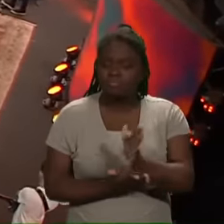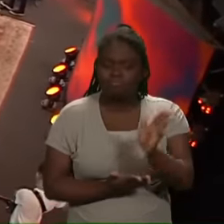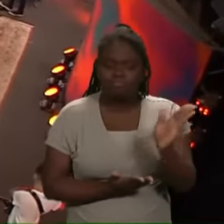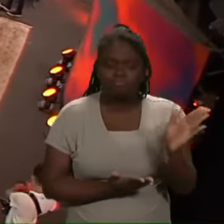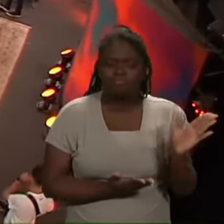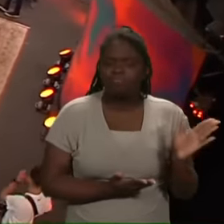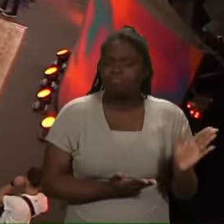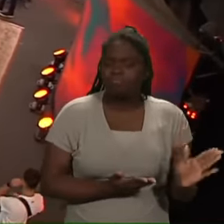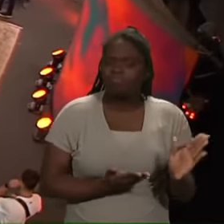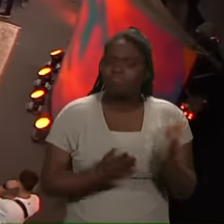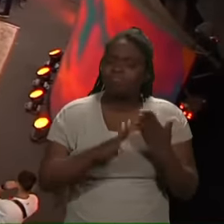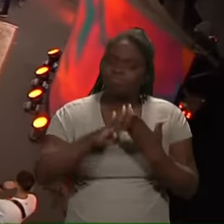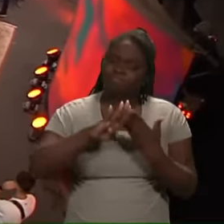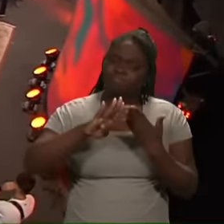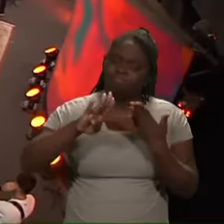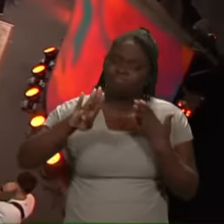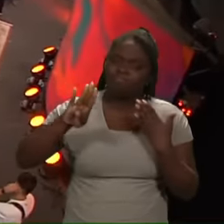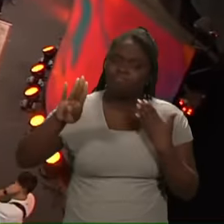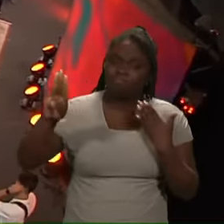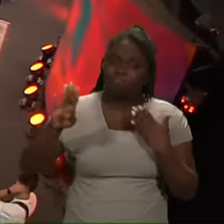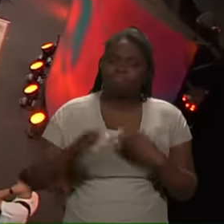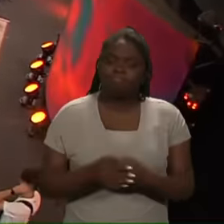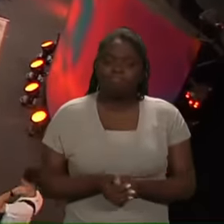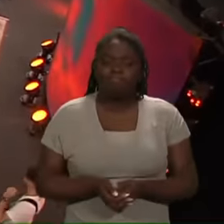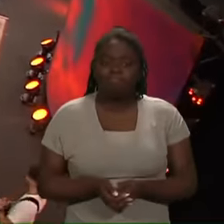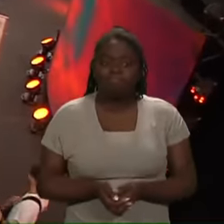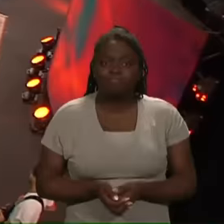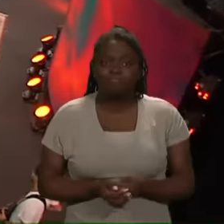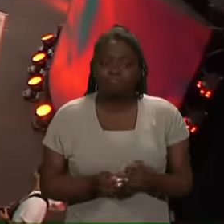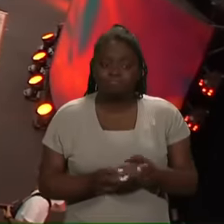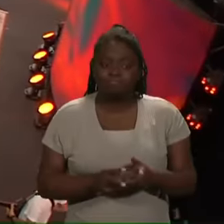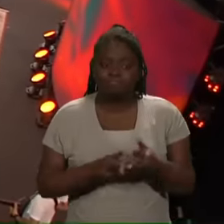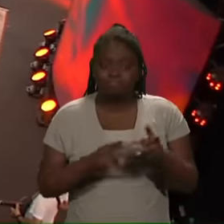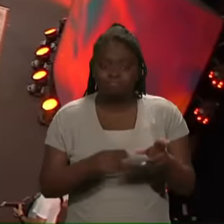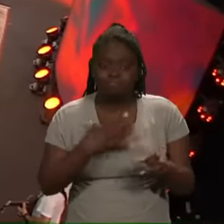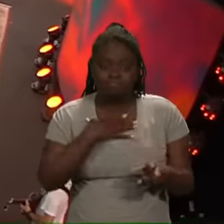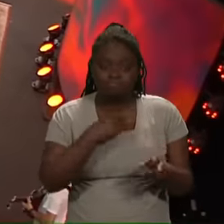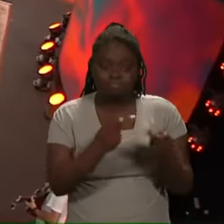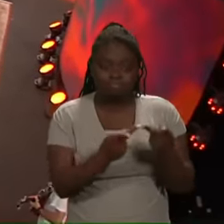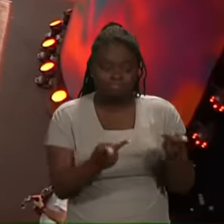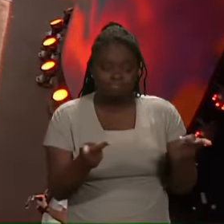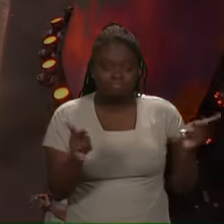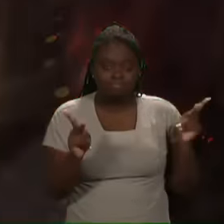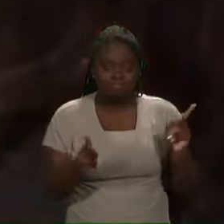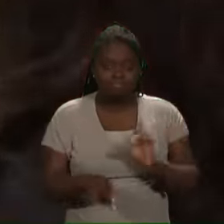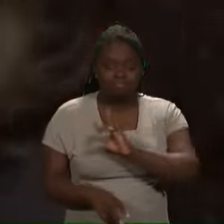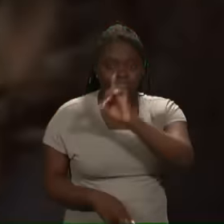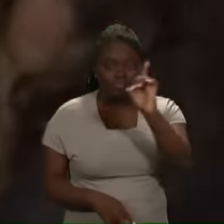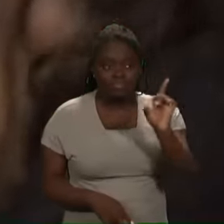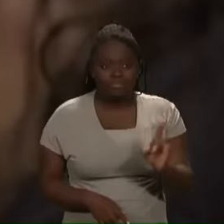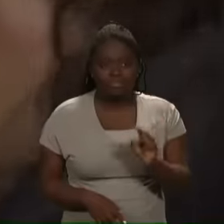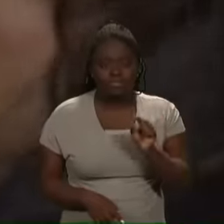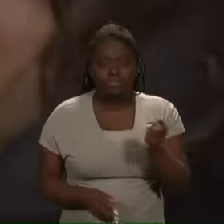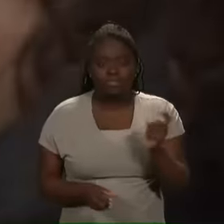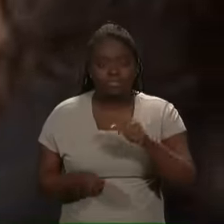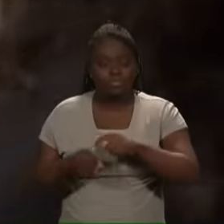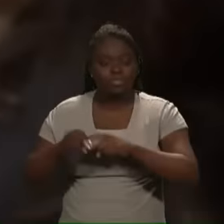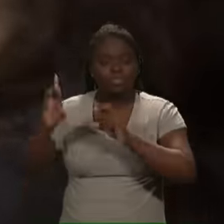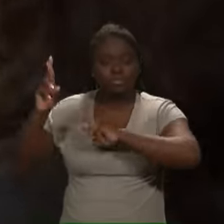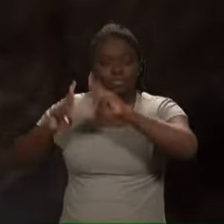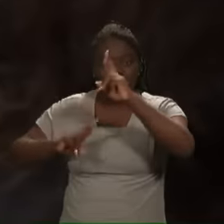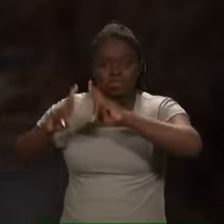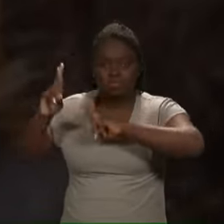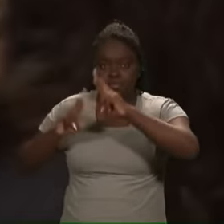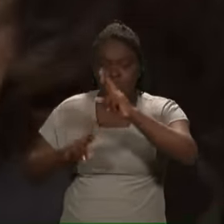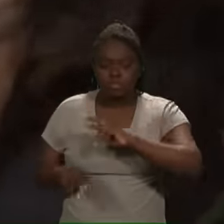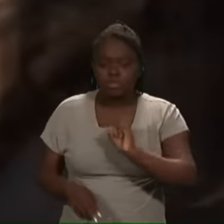desviou, ficou longe, como filho pródigo. É o dia de você se reconciliar com ele.